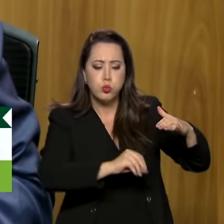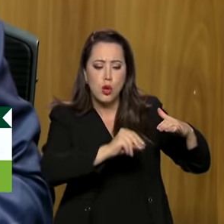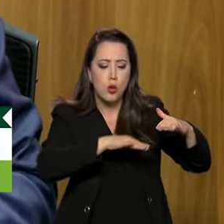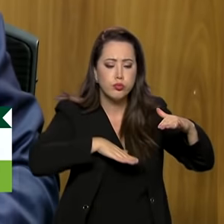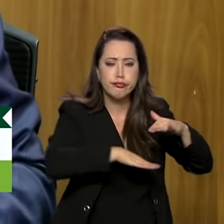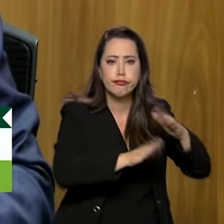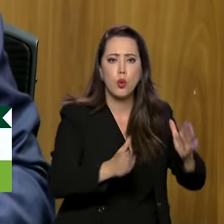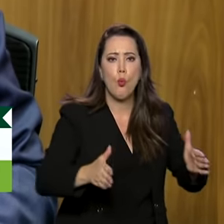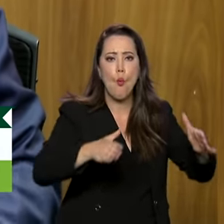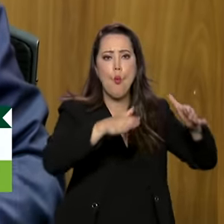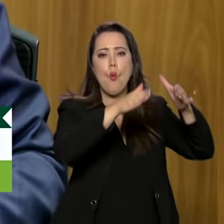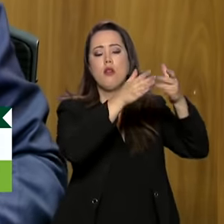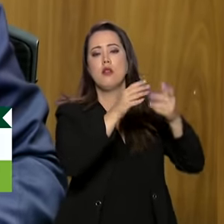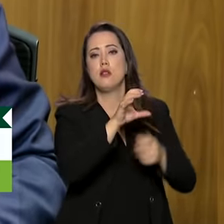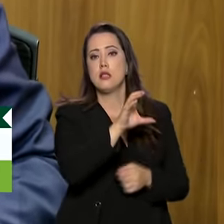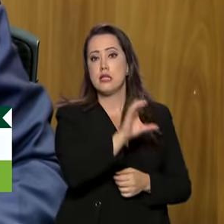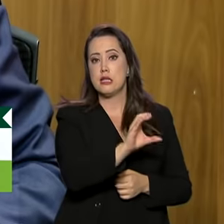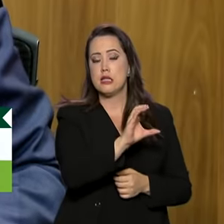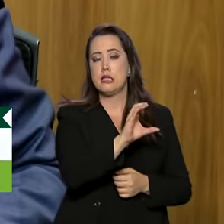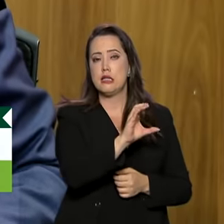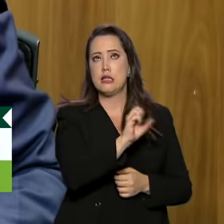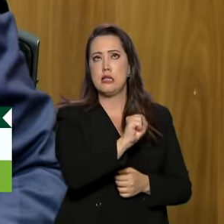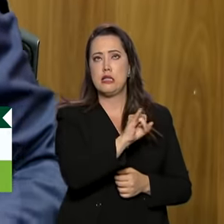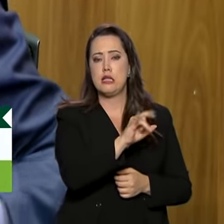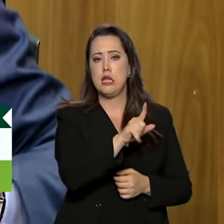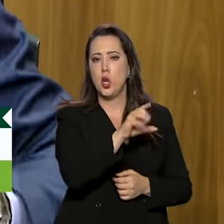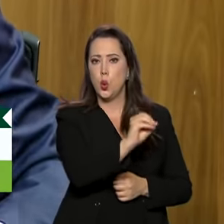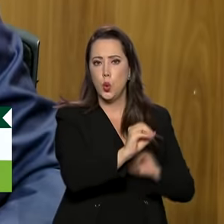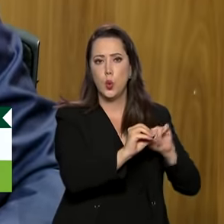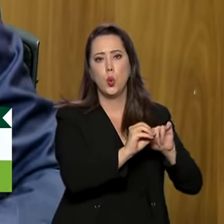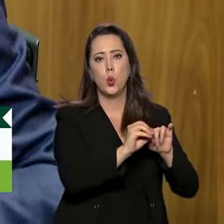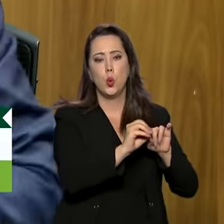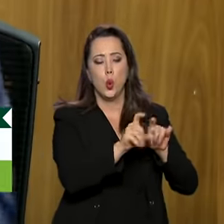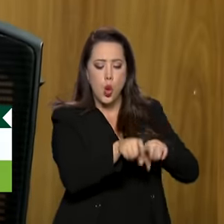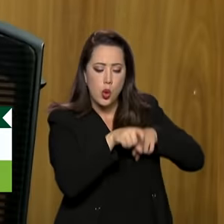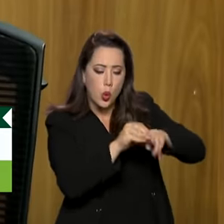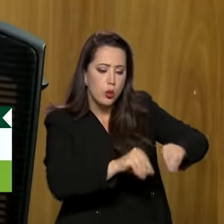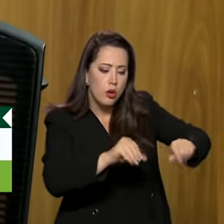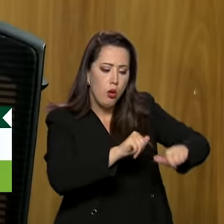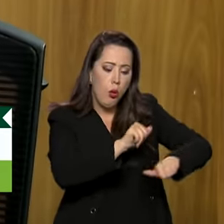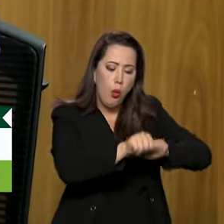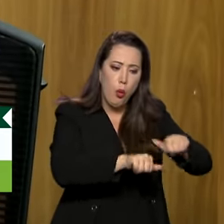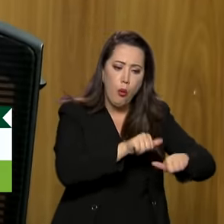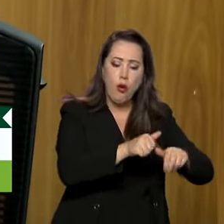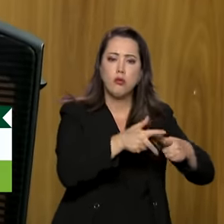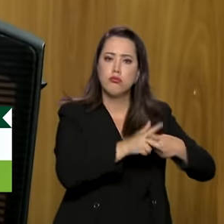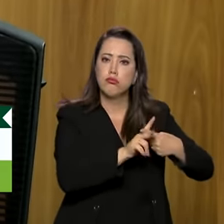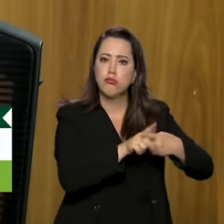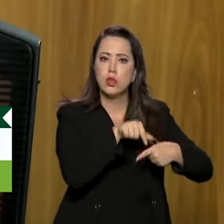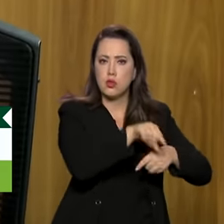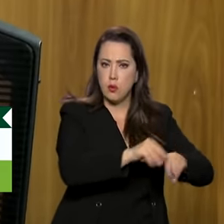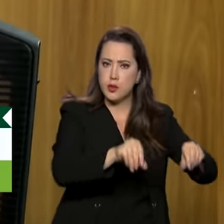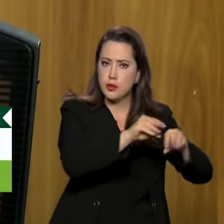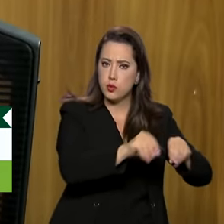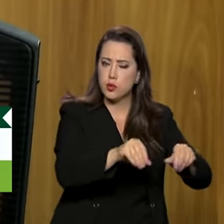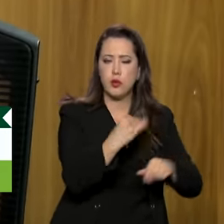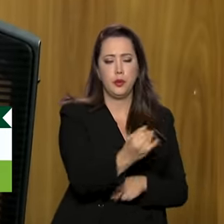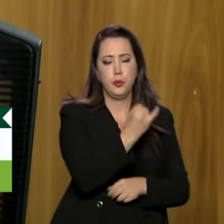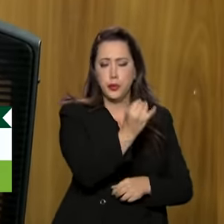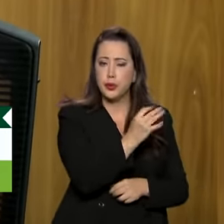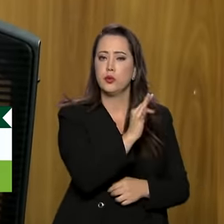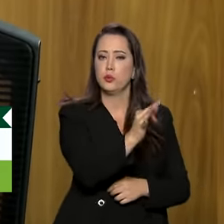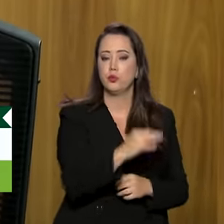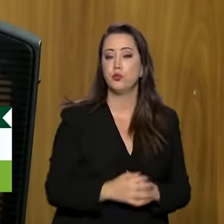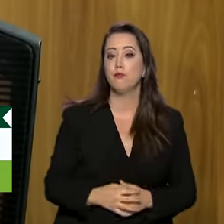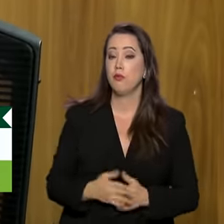solo e irrigação Ou seja a Caixa vai emprestar a onde os outros bancos não estão Presidente sobre abono